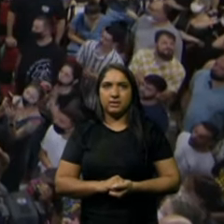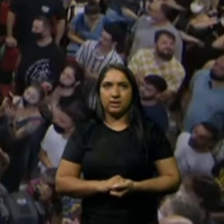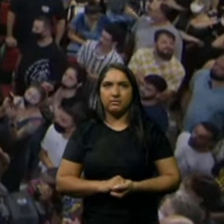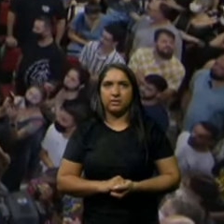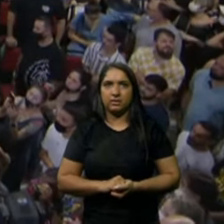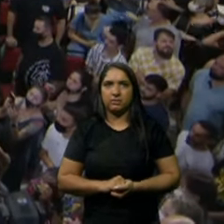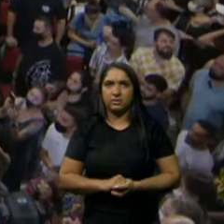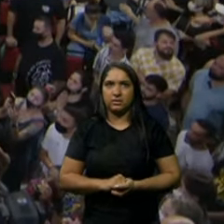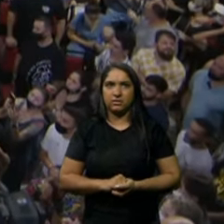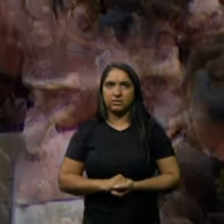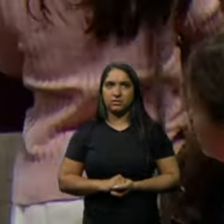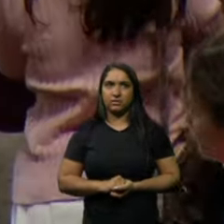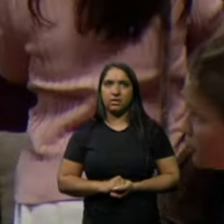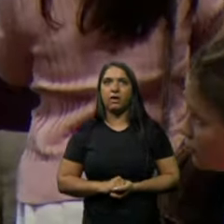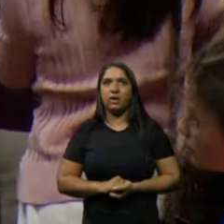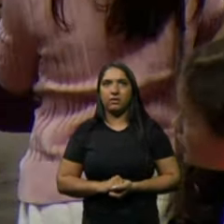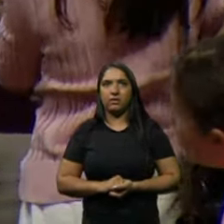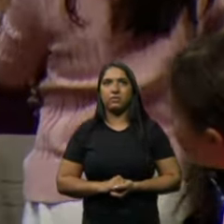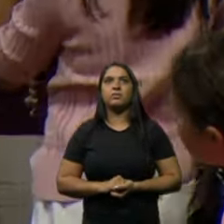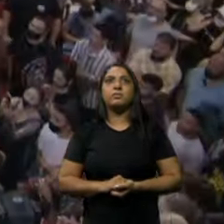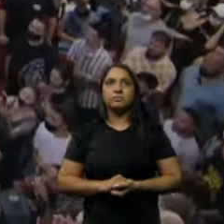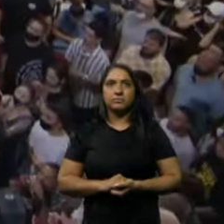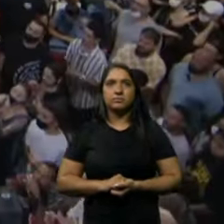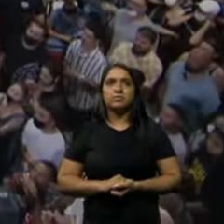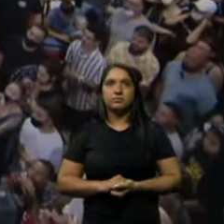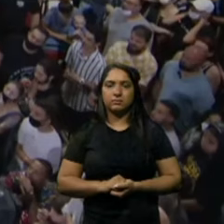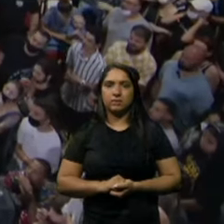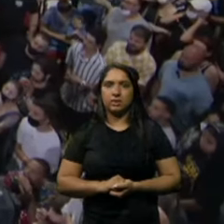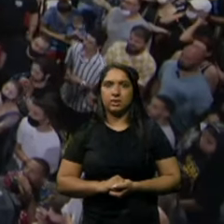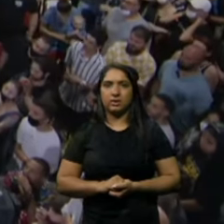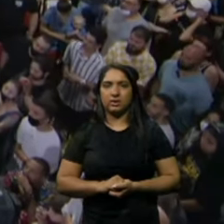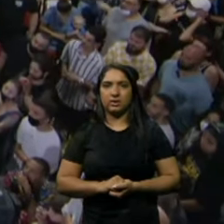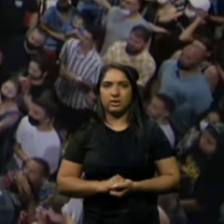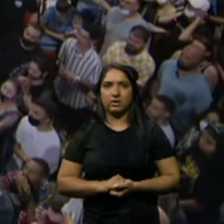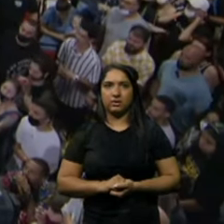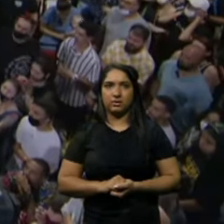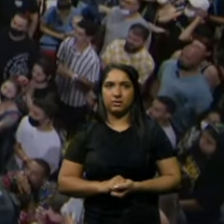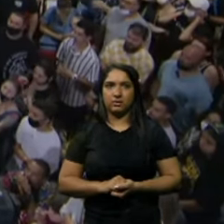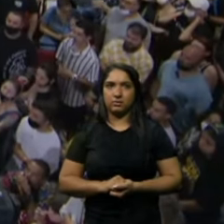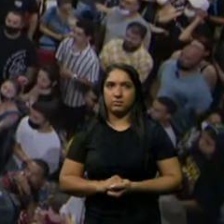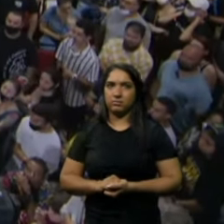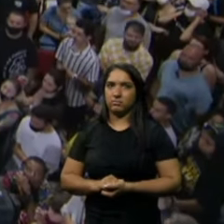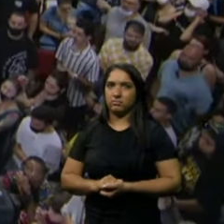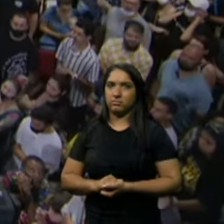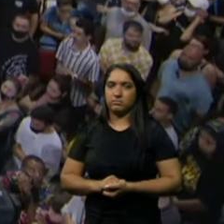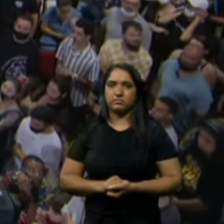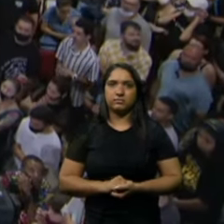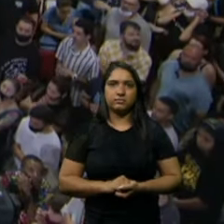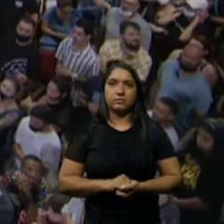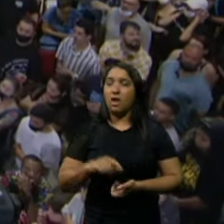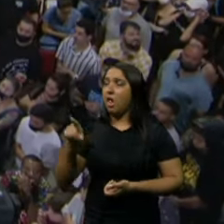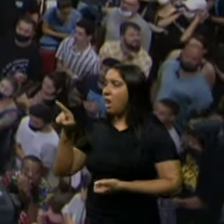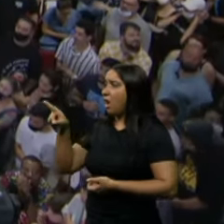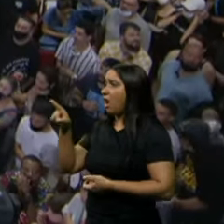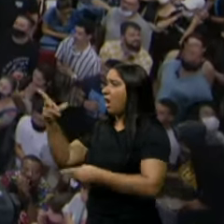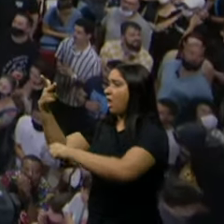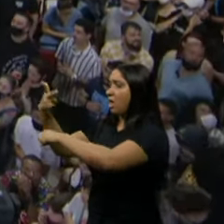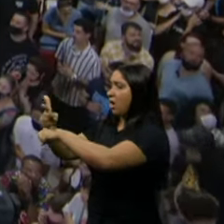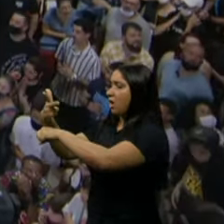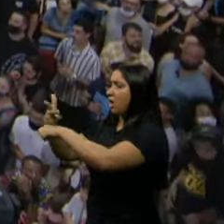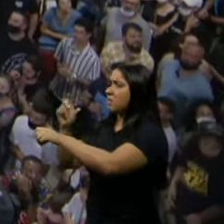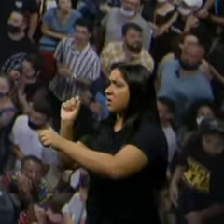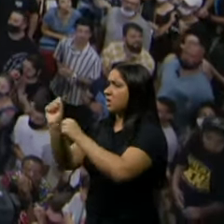Oi Pera aí Vem cá hora aqui para passar no telão vincar a hora ali Cadê a cama